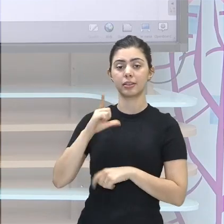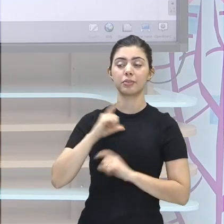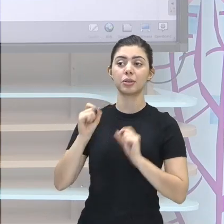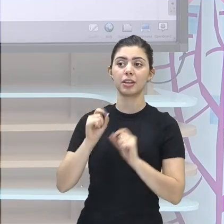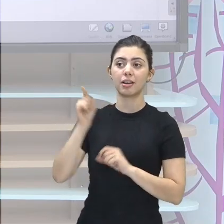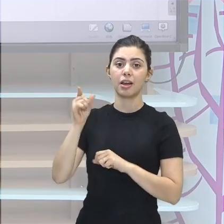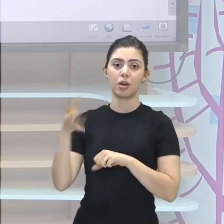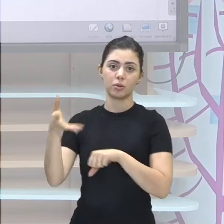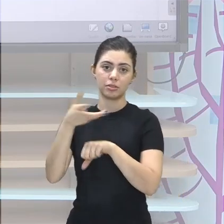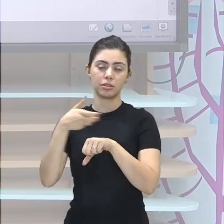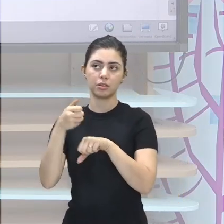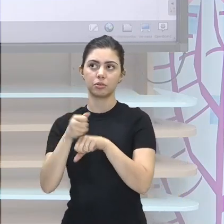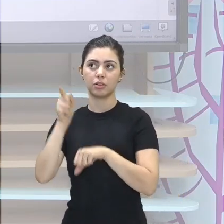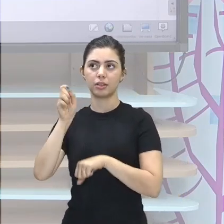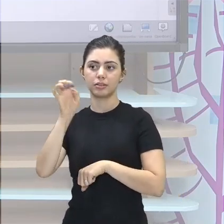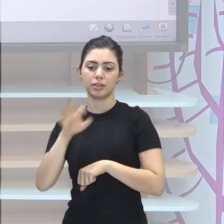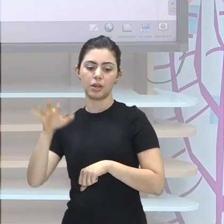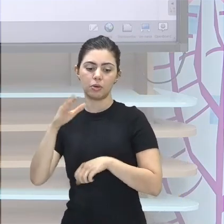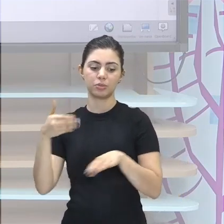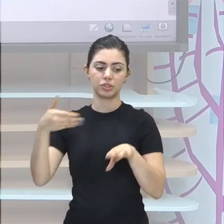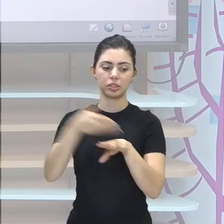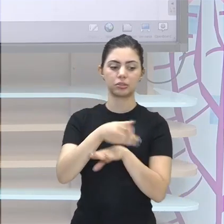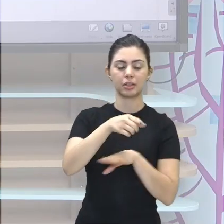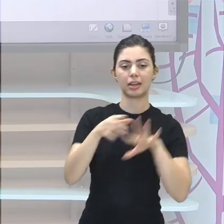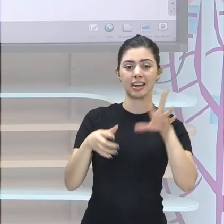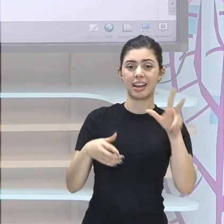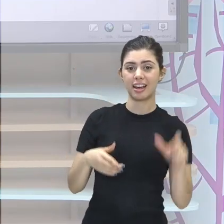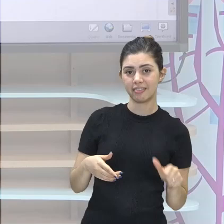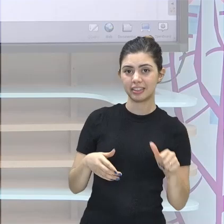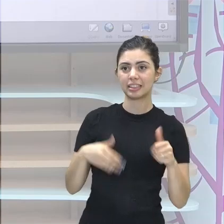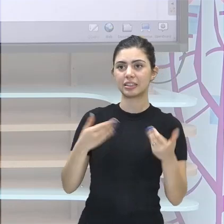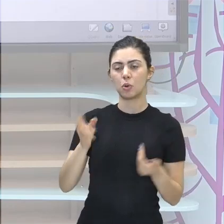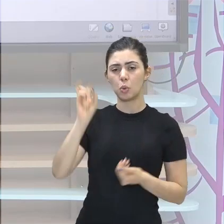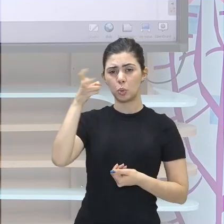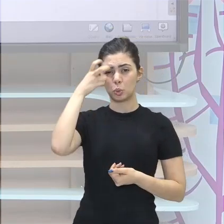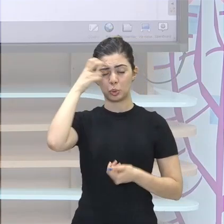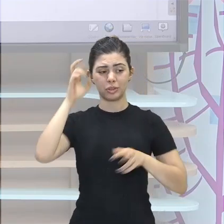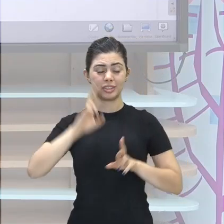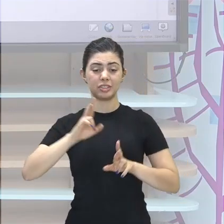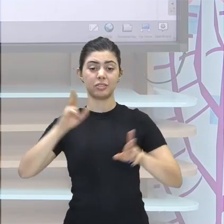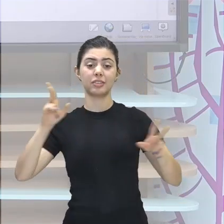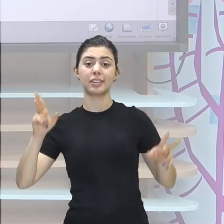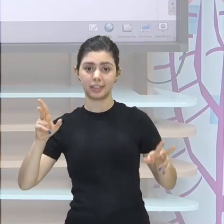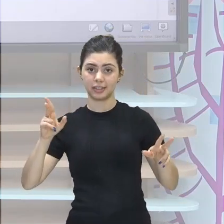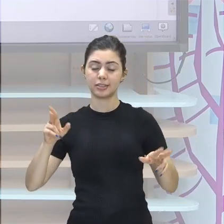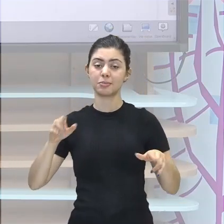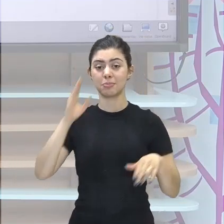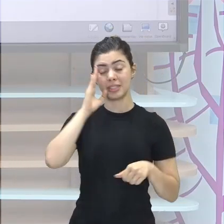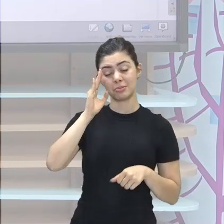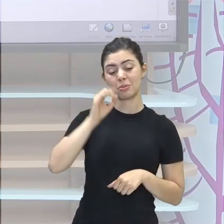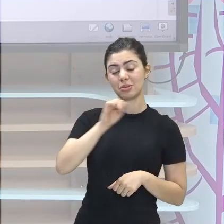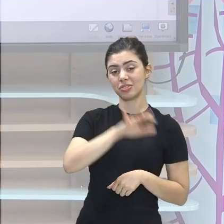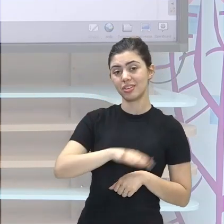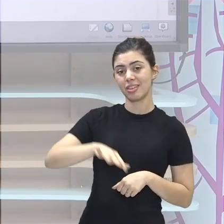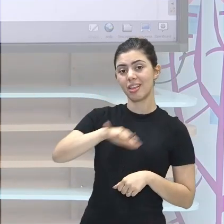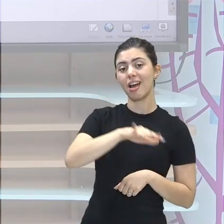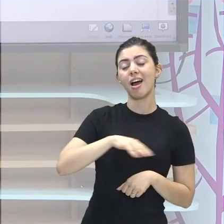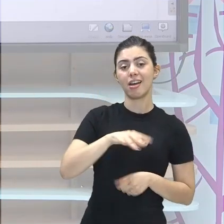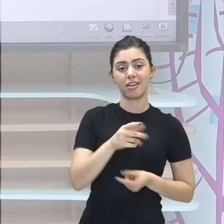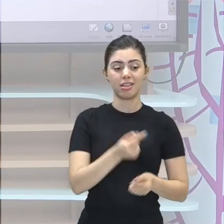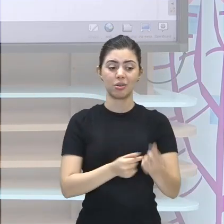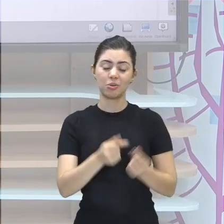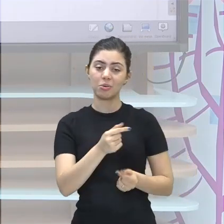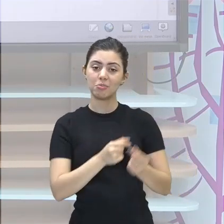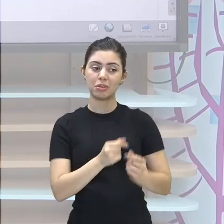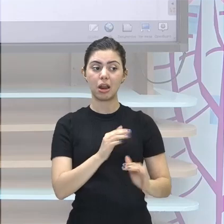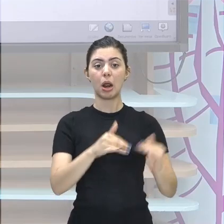europeus com a África acabou dificultando muito, né, a evolução, principalmente a evolução econômica das pessoas que vivem por